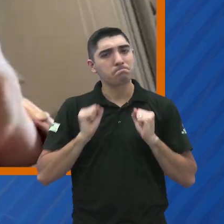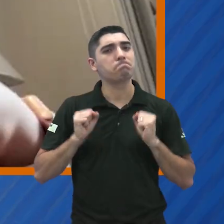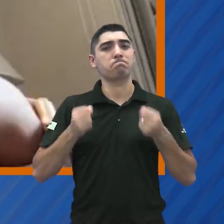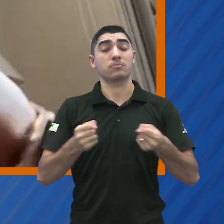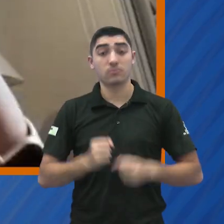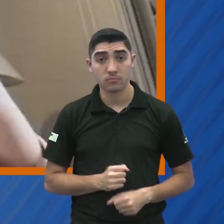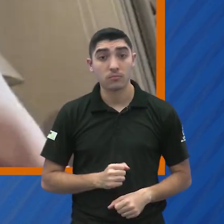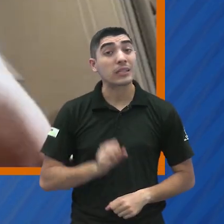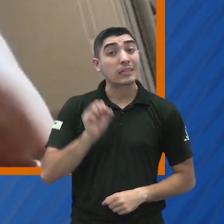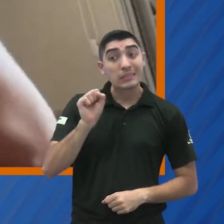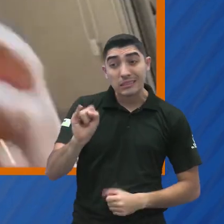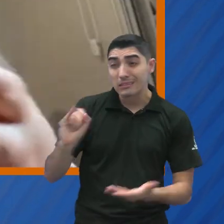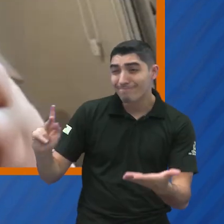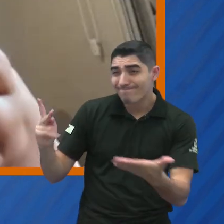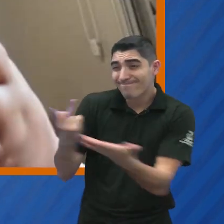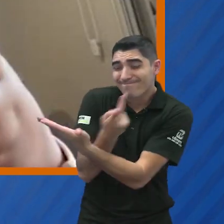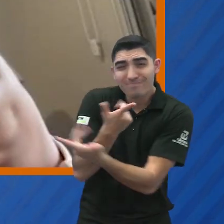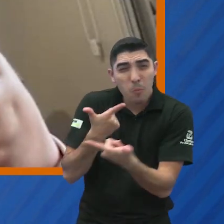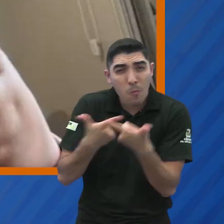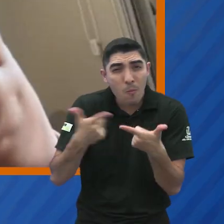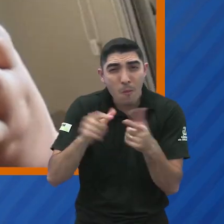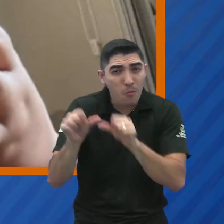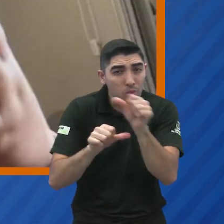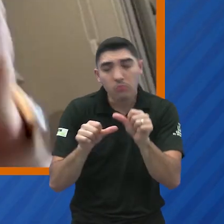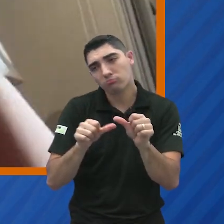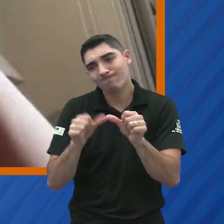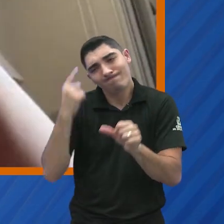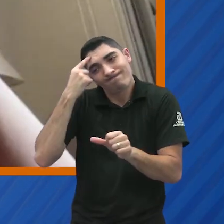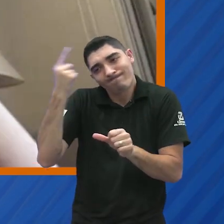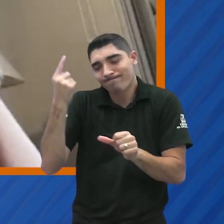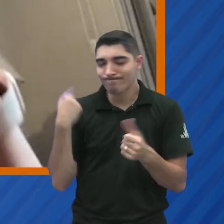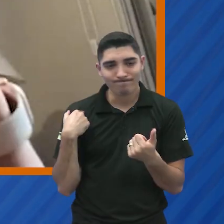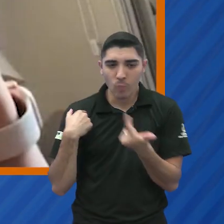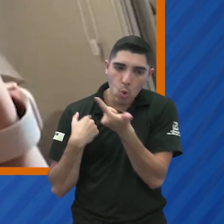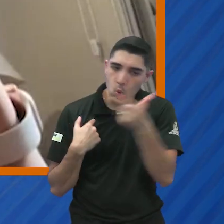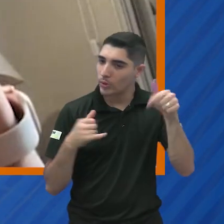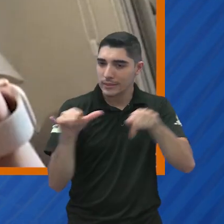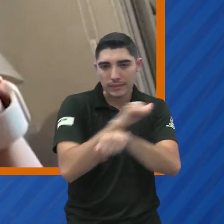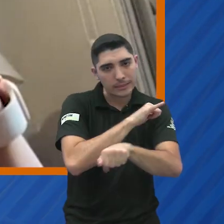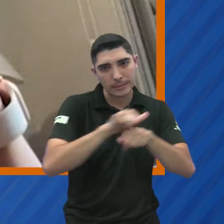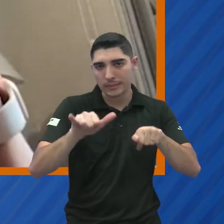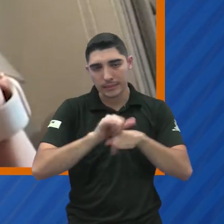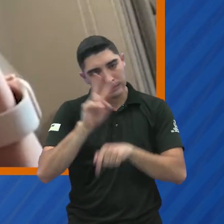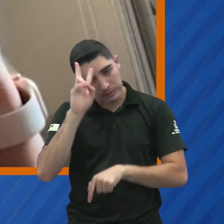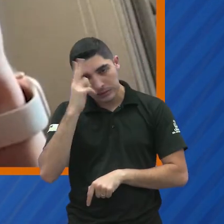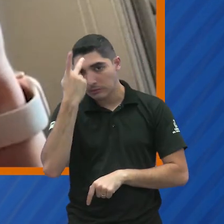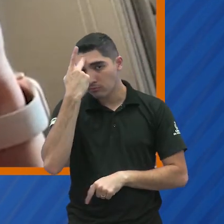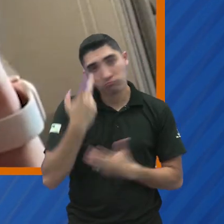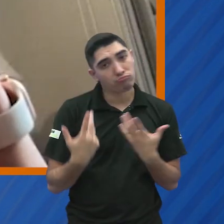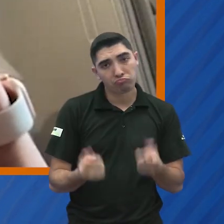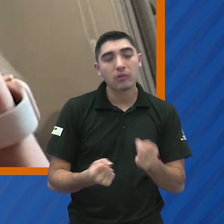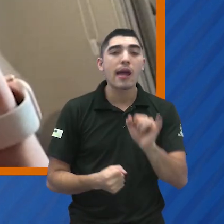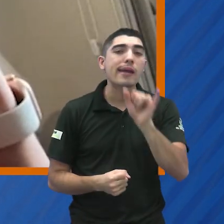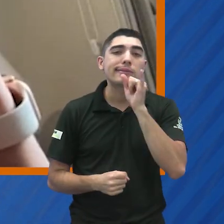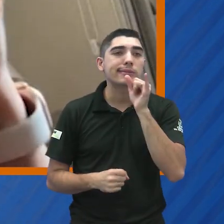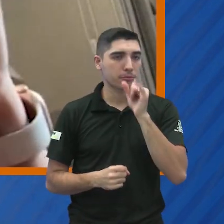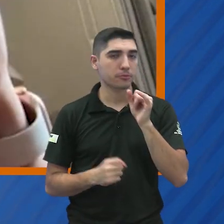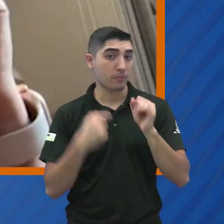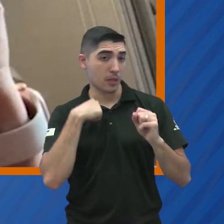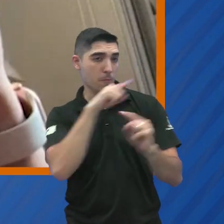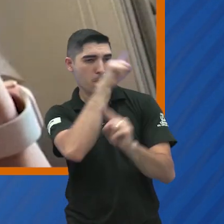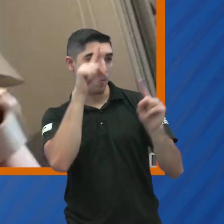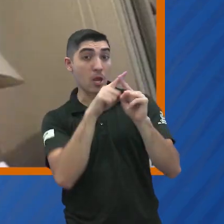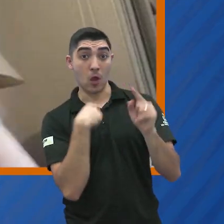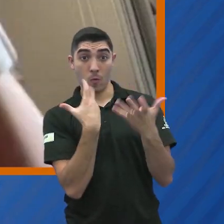feliz. As coisas mudaram, o cenário mudou, a gente pode recalcular a rota. Então, por exemplo, eu coloquei que